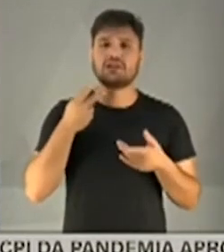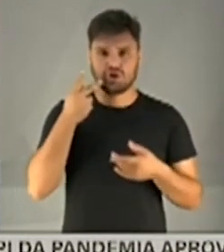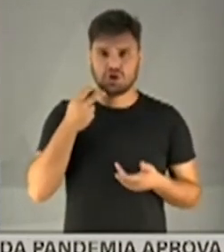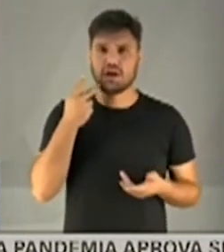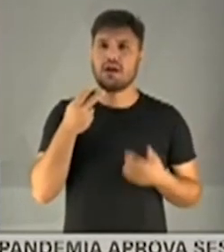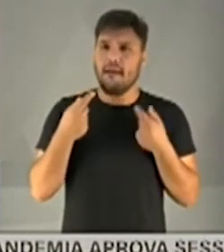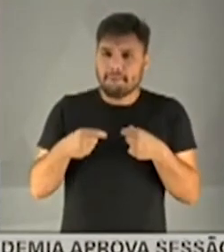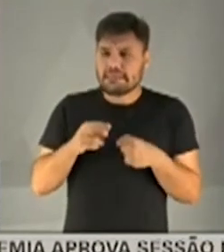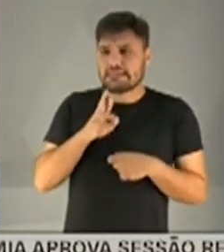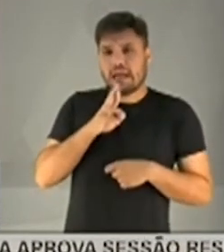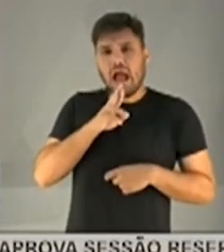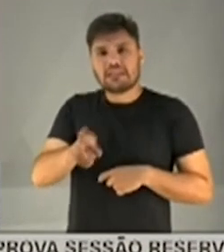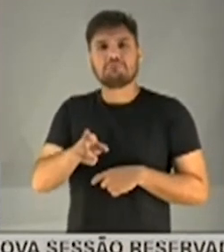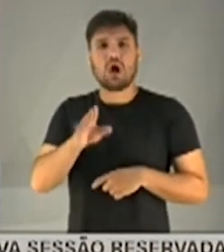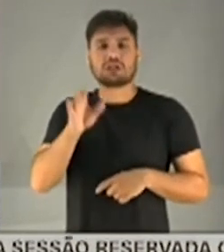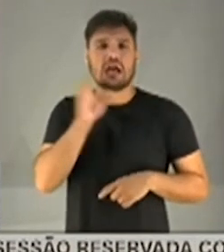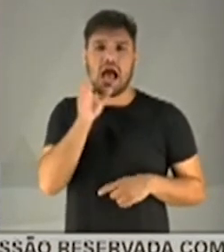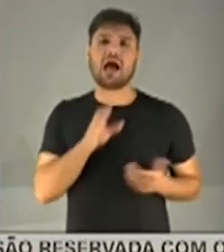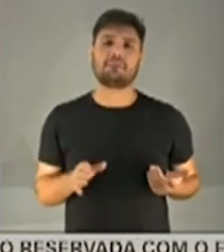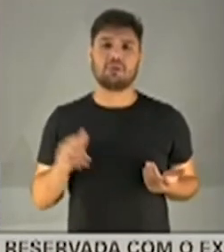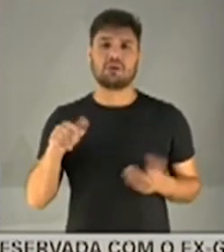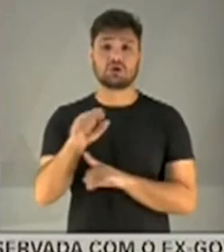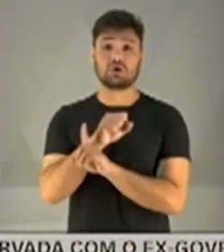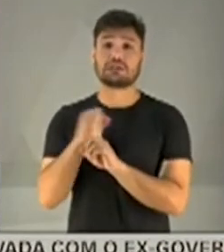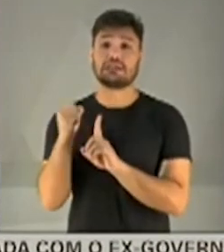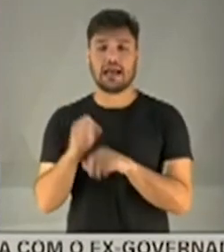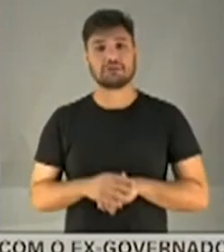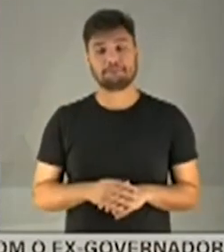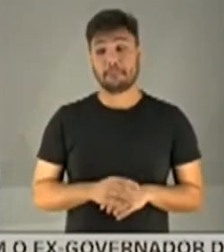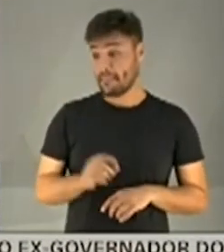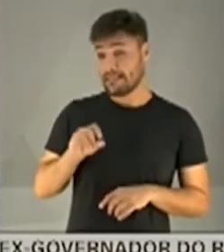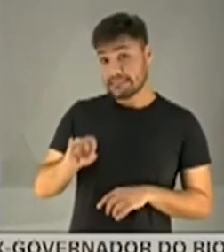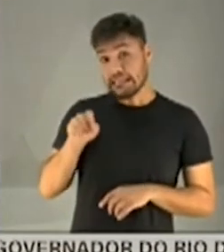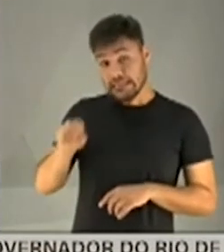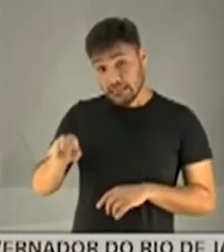precisa dar respostas imediatas. E quando um caso desse